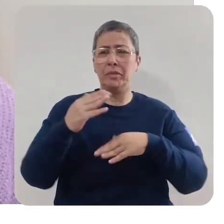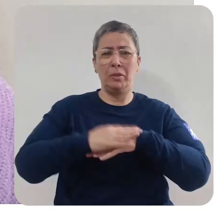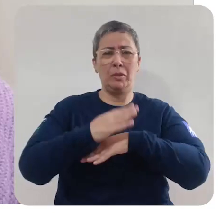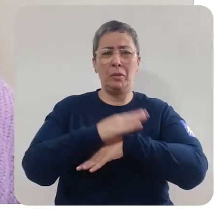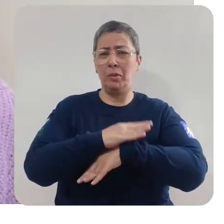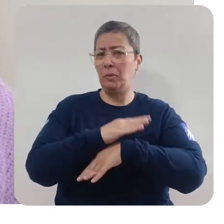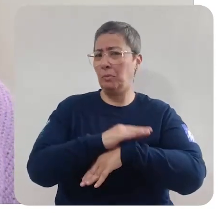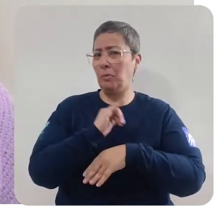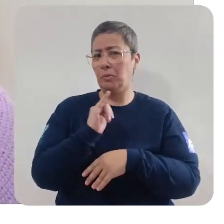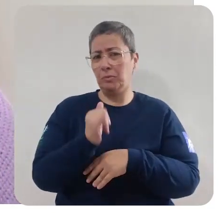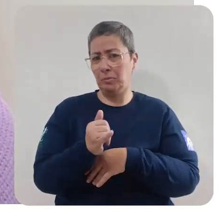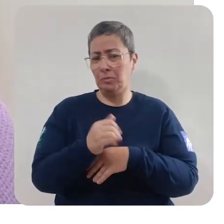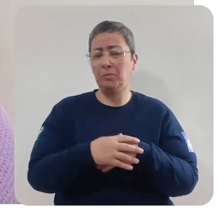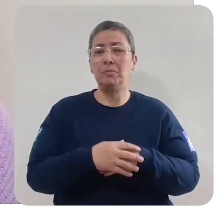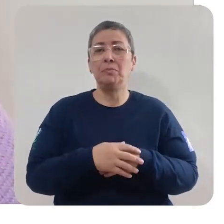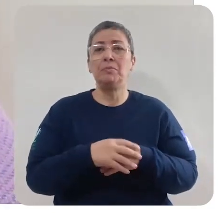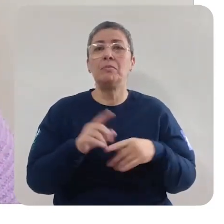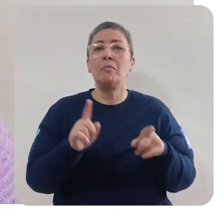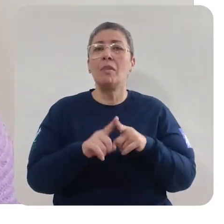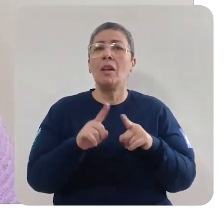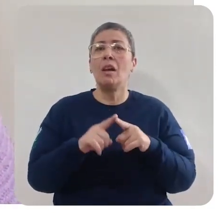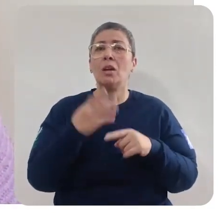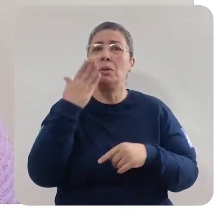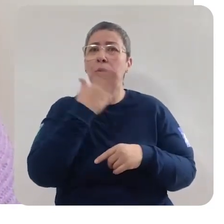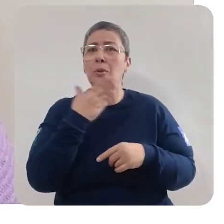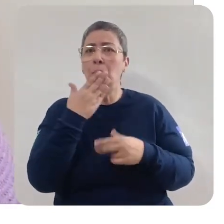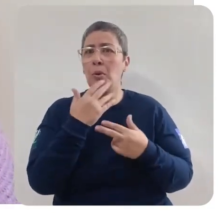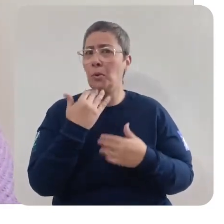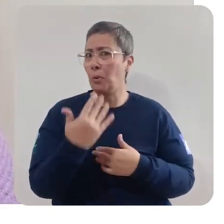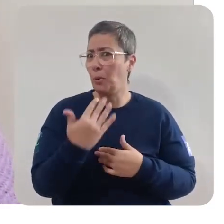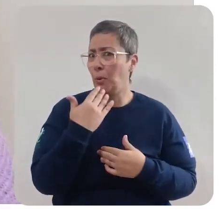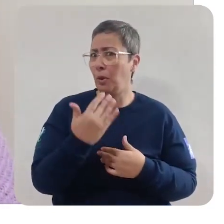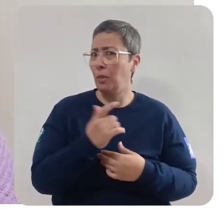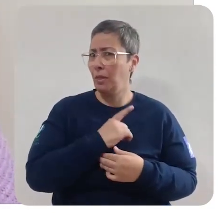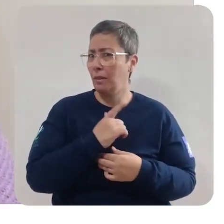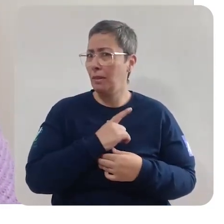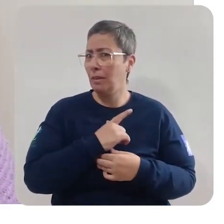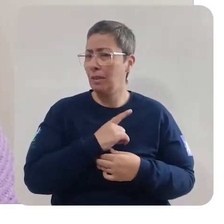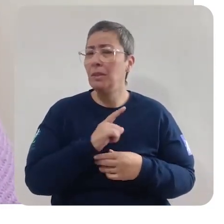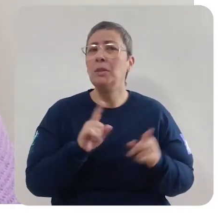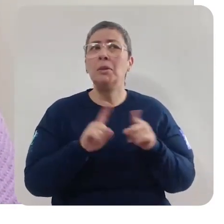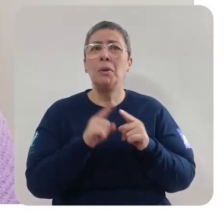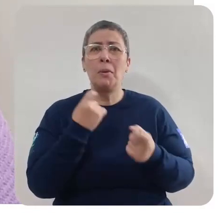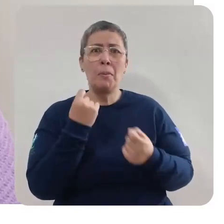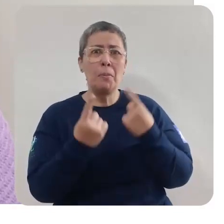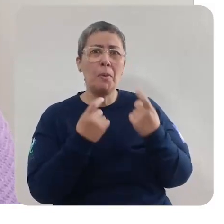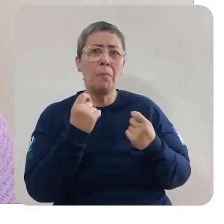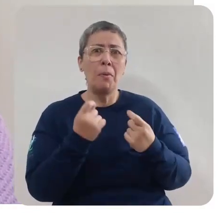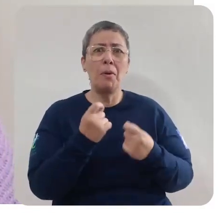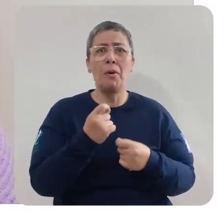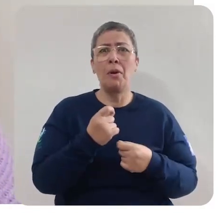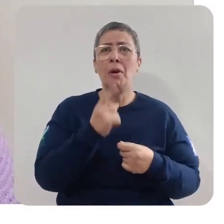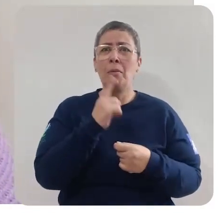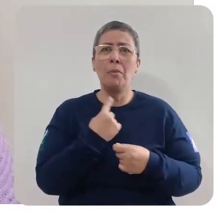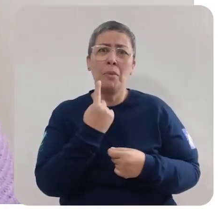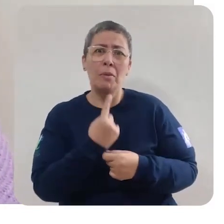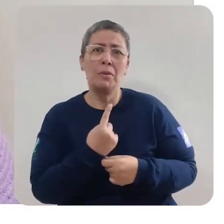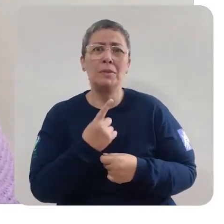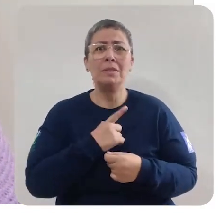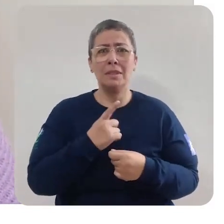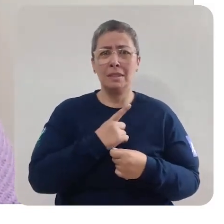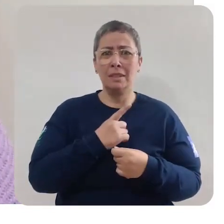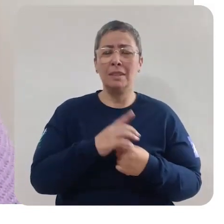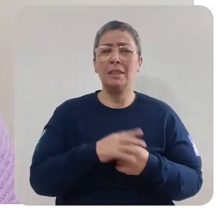O sapo coaxou. Tem doce colorido? Tem. Tem pipoca ou pirulito?